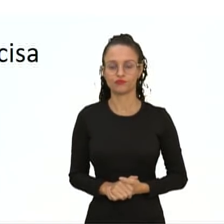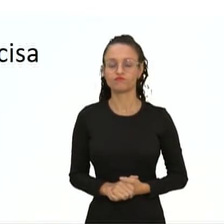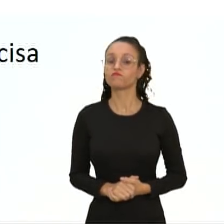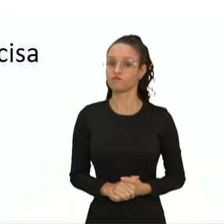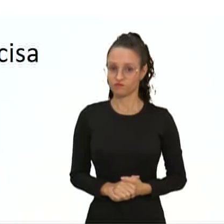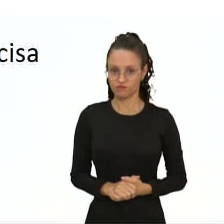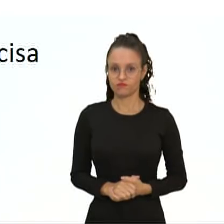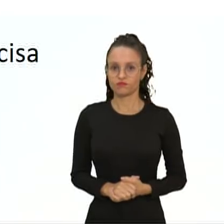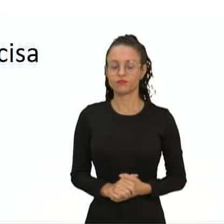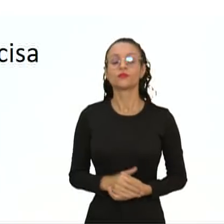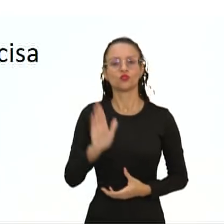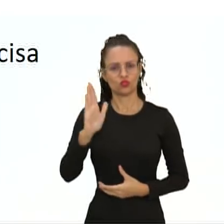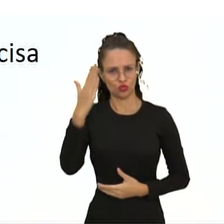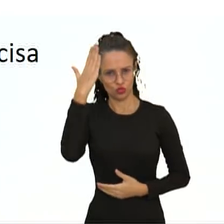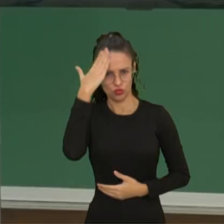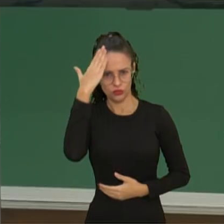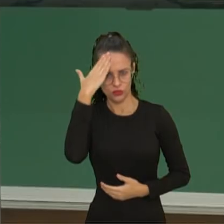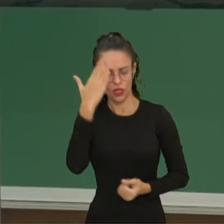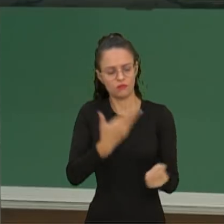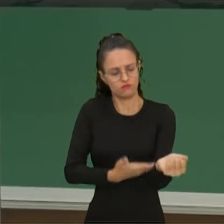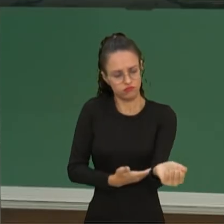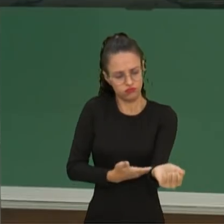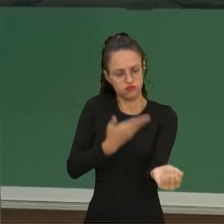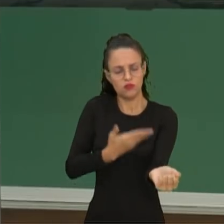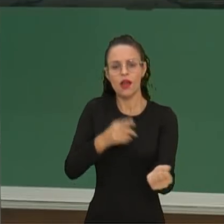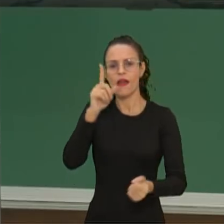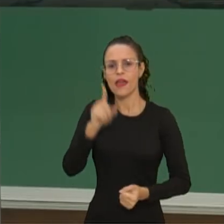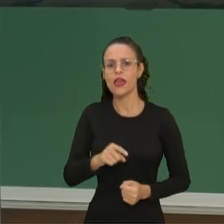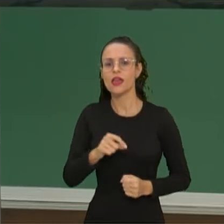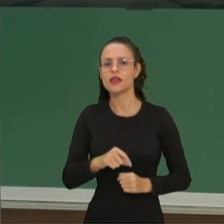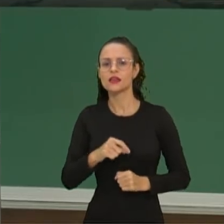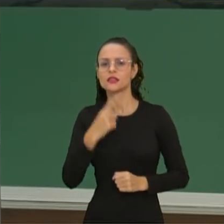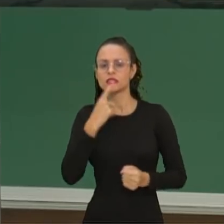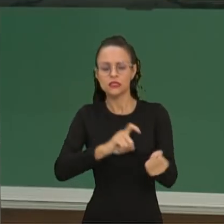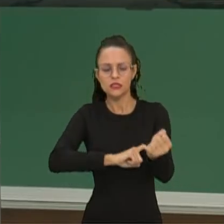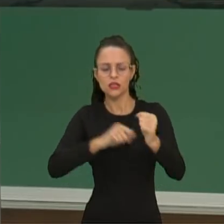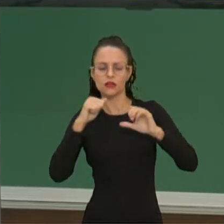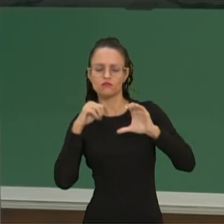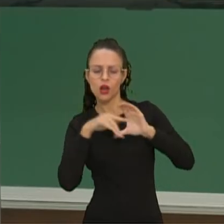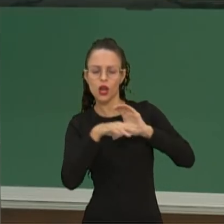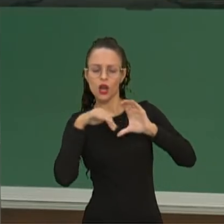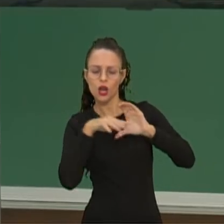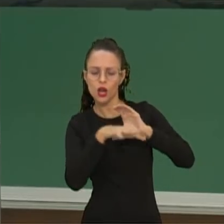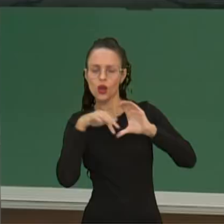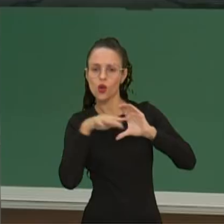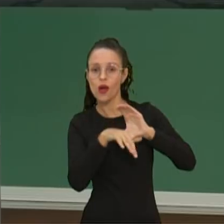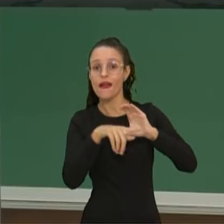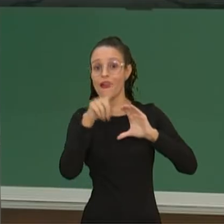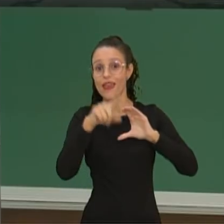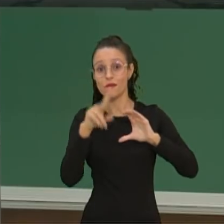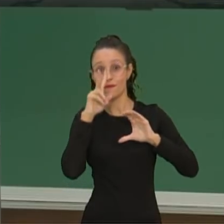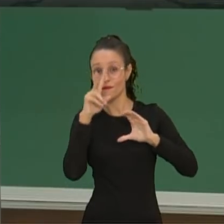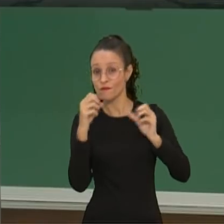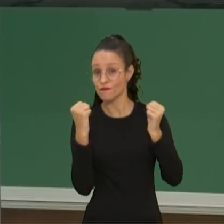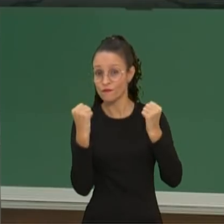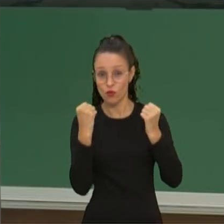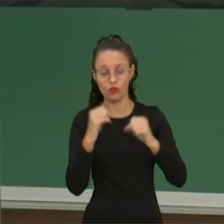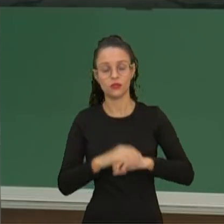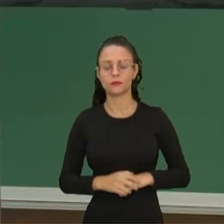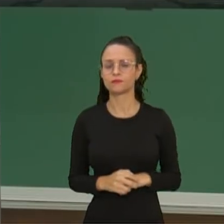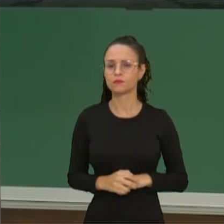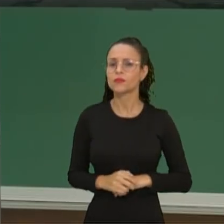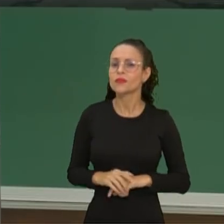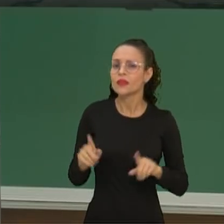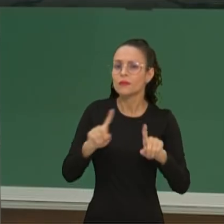Tá, a gente já sabe que a pressão elevada, né, quando a força que o sangue entra na artéria é acima do ideal. Mas o